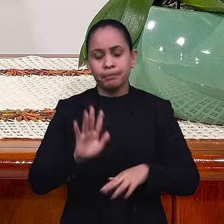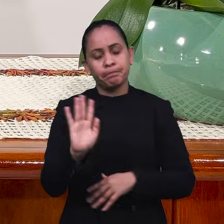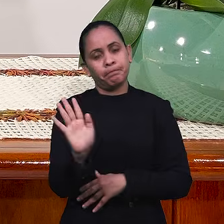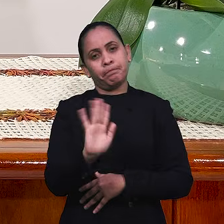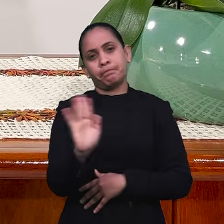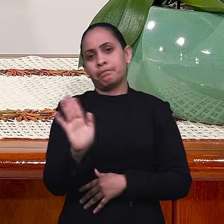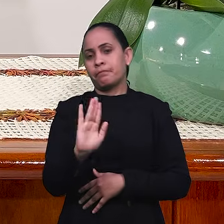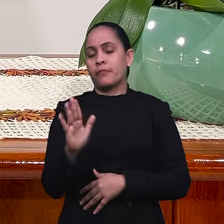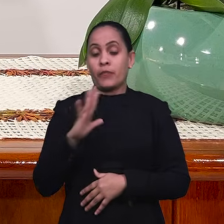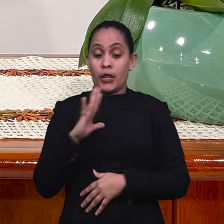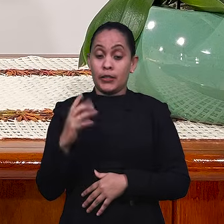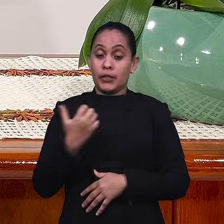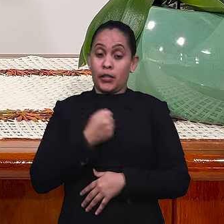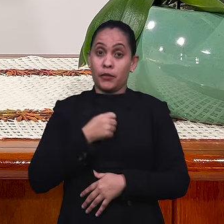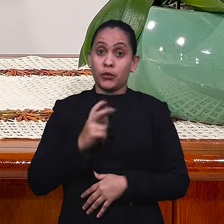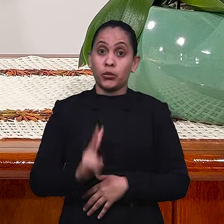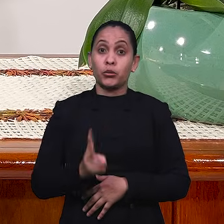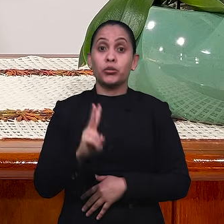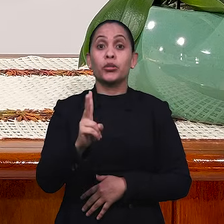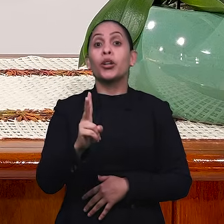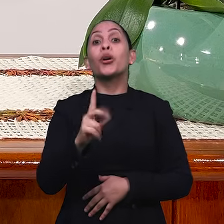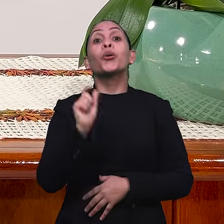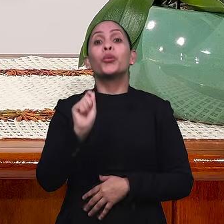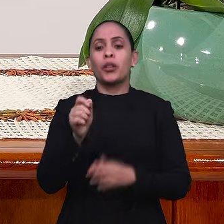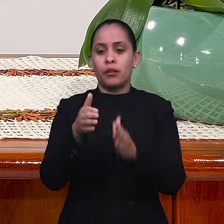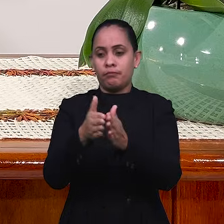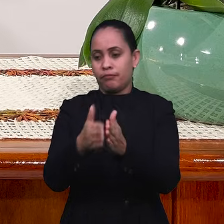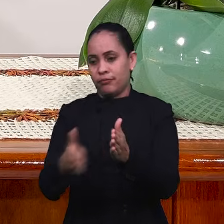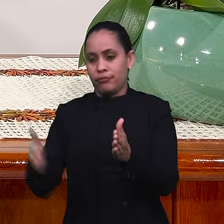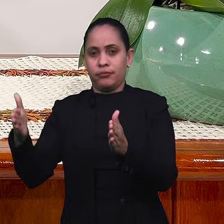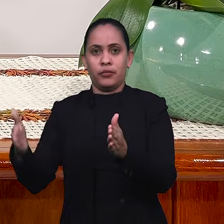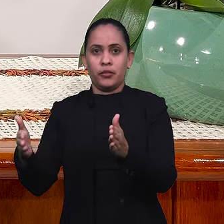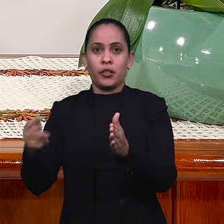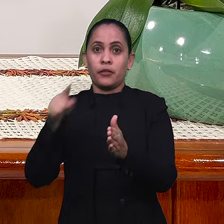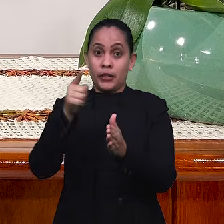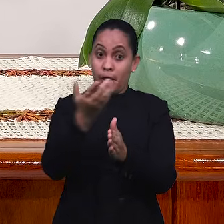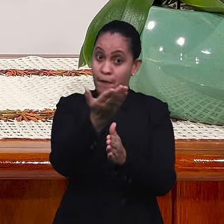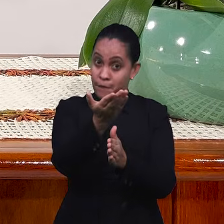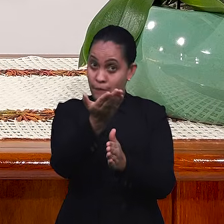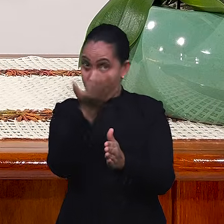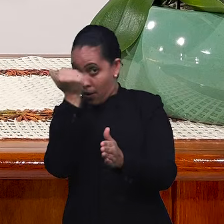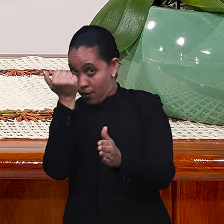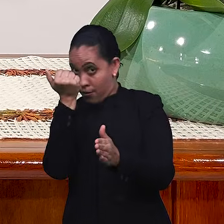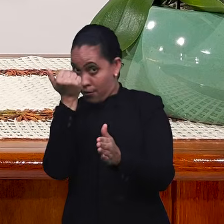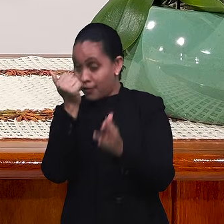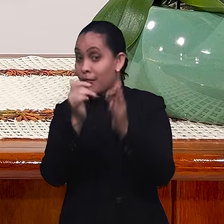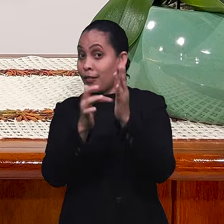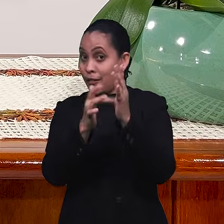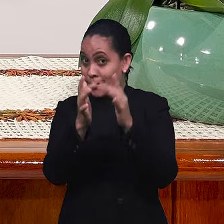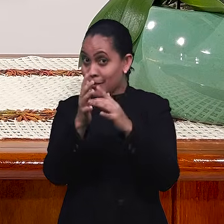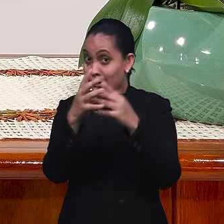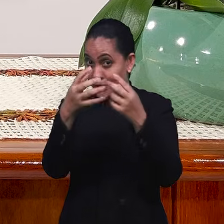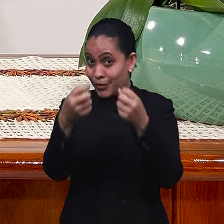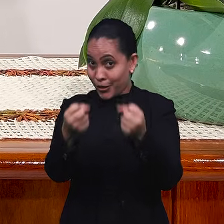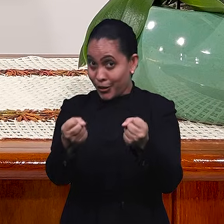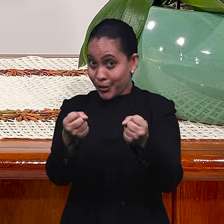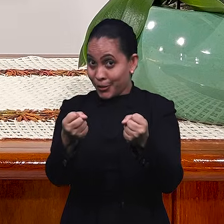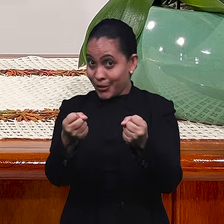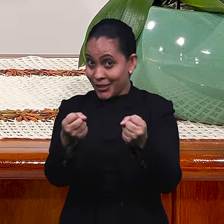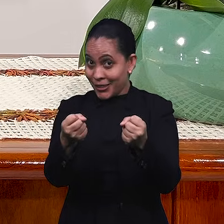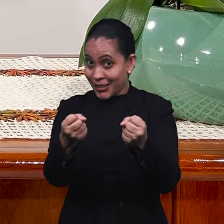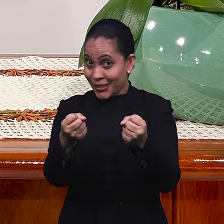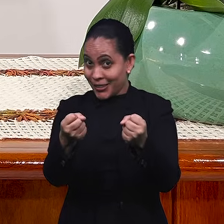salvação só se completa no ide. Então você tem o vinde a mim, e depois tem